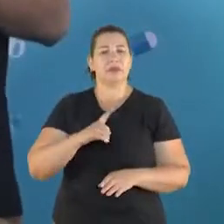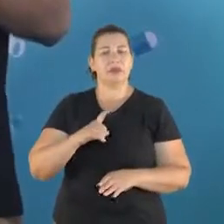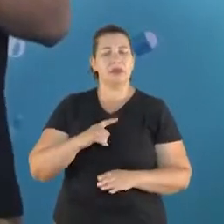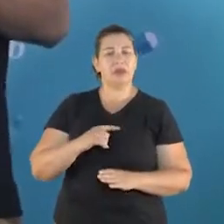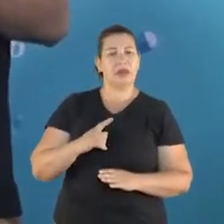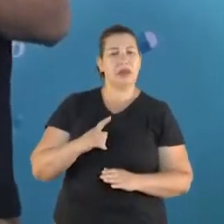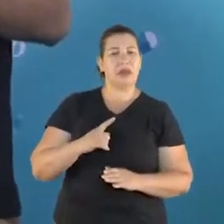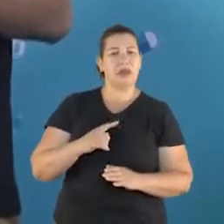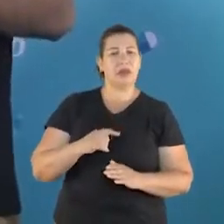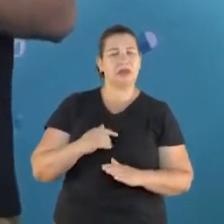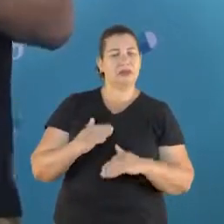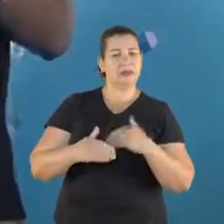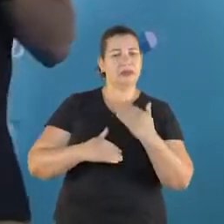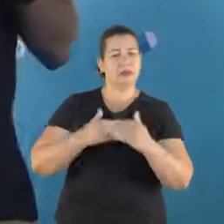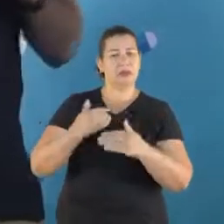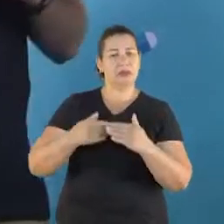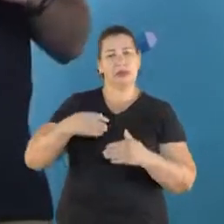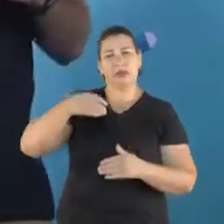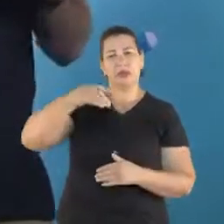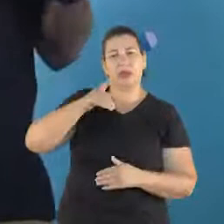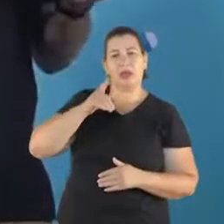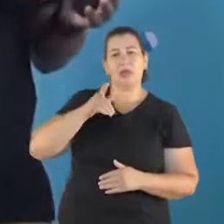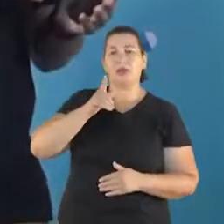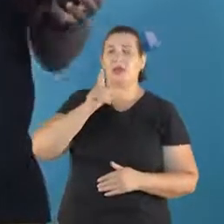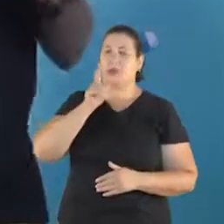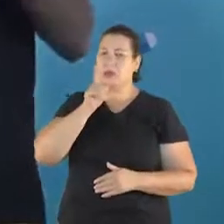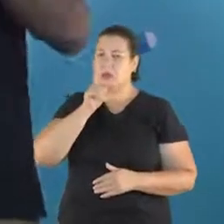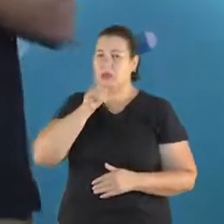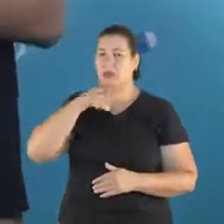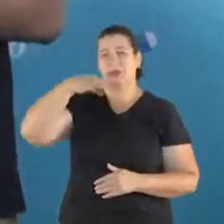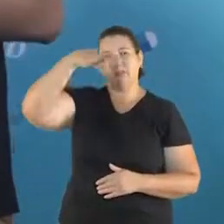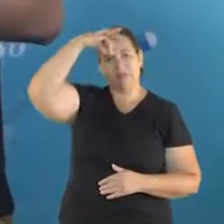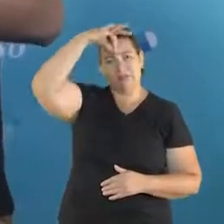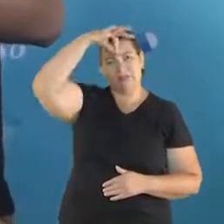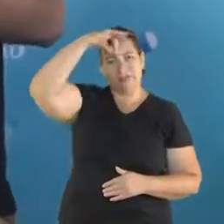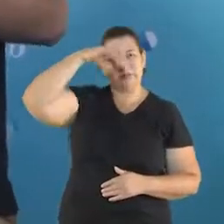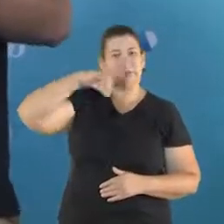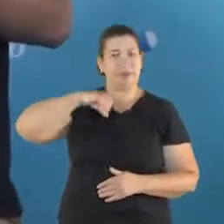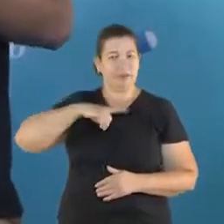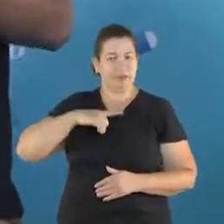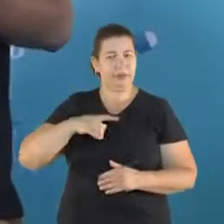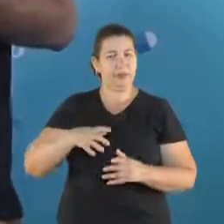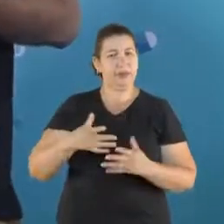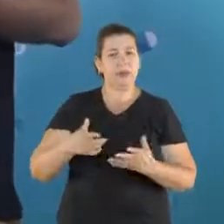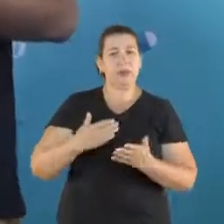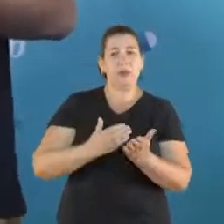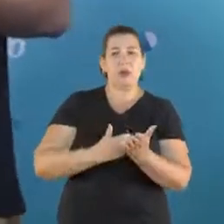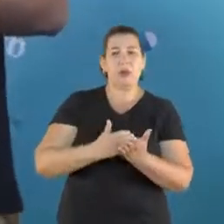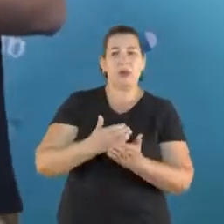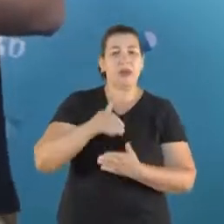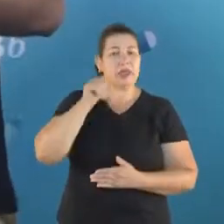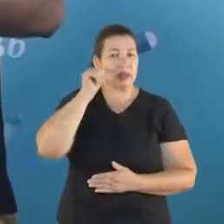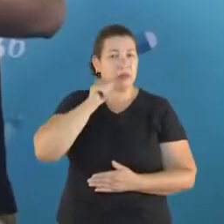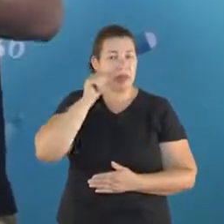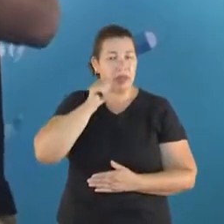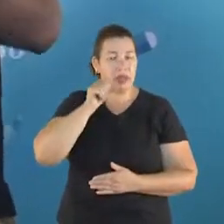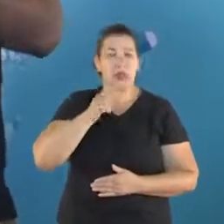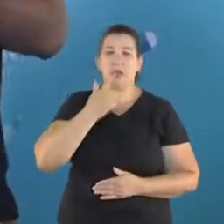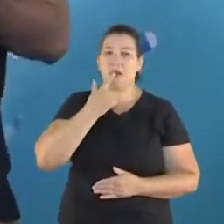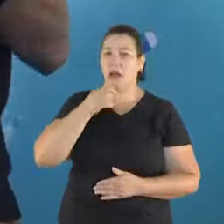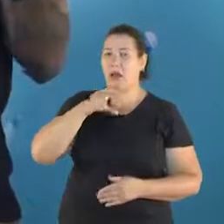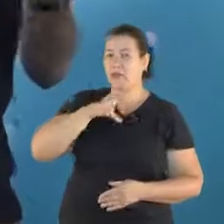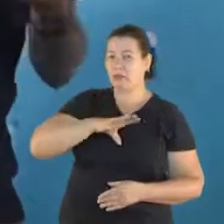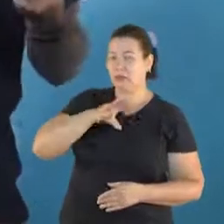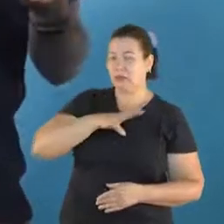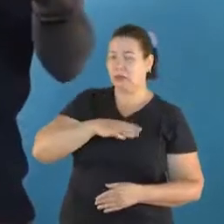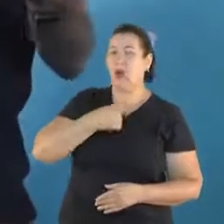o desenvolvimento das genitálias, tanto no menino quanto na menina, e o início do ciclo menstrual na menina, e